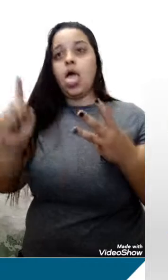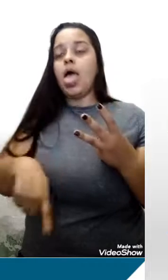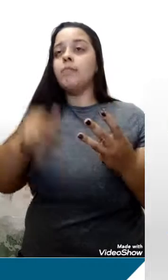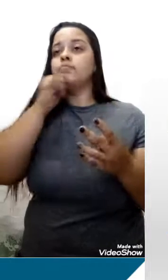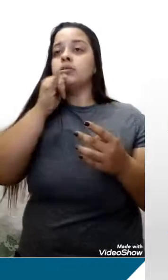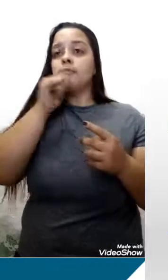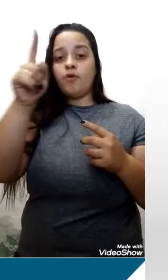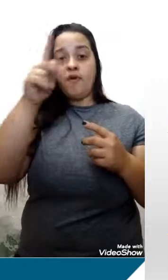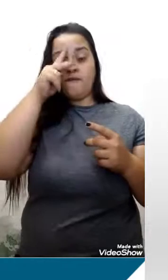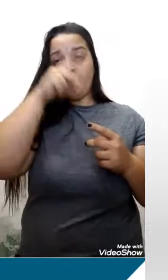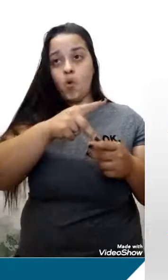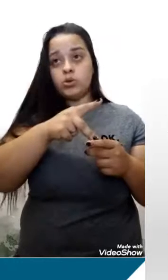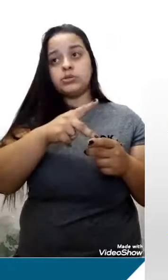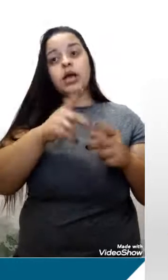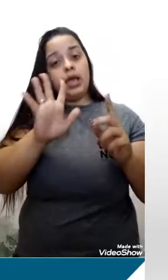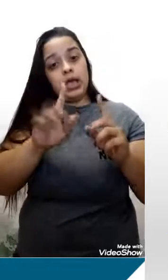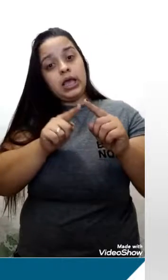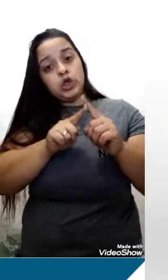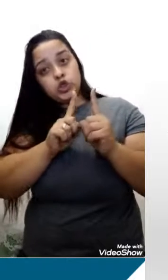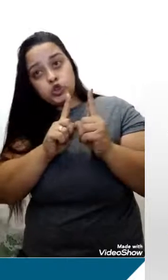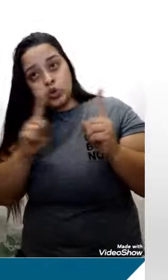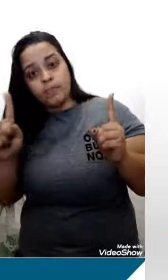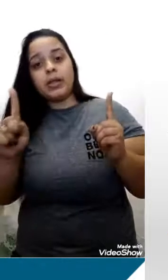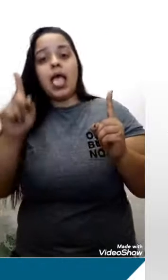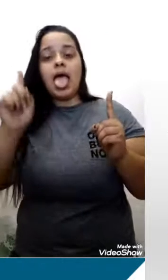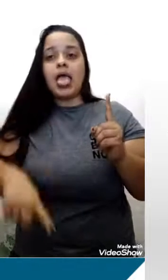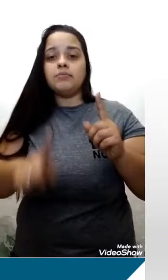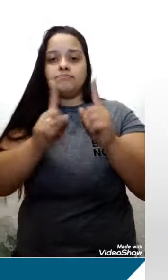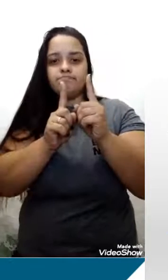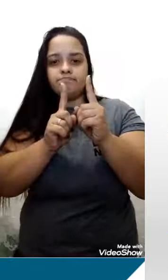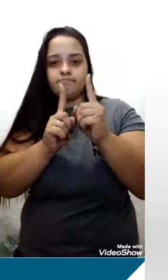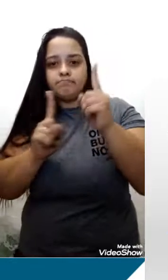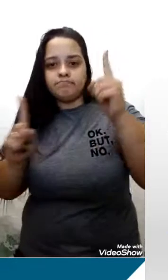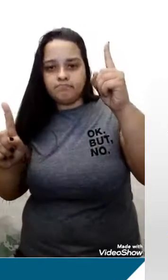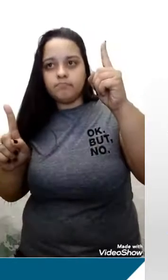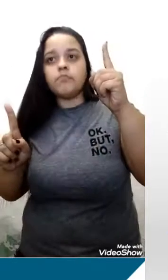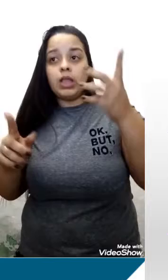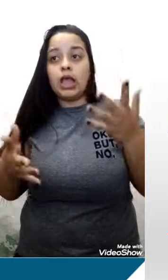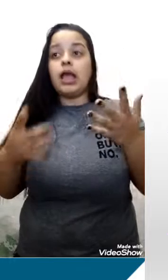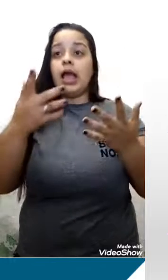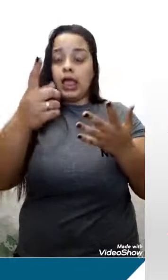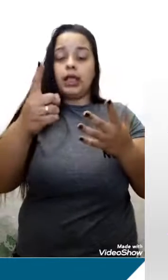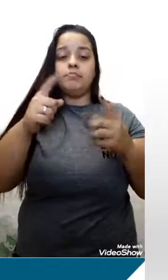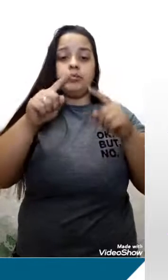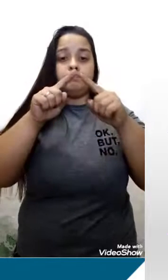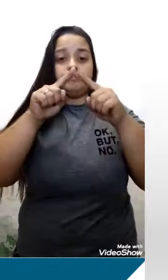particular é quando a força e o deslocamento são perpendiculares, ou seja, o